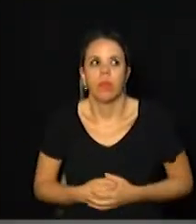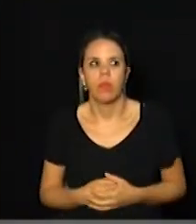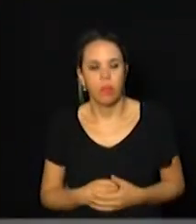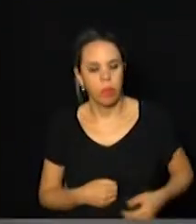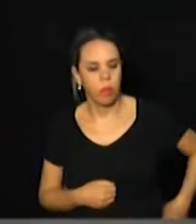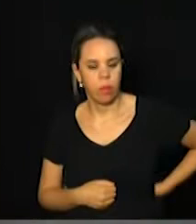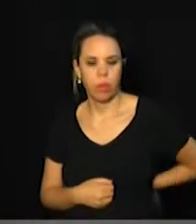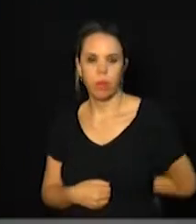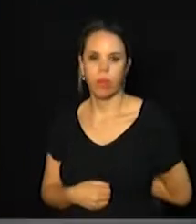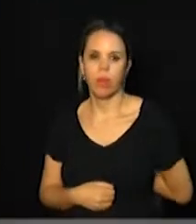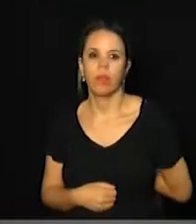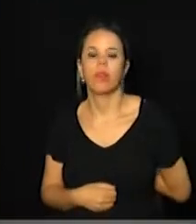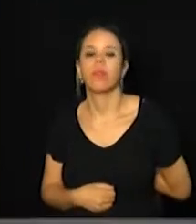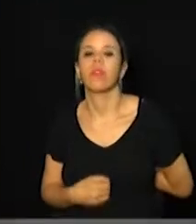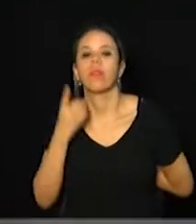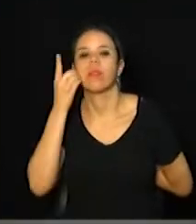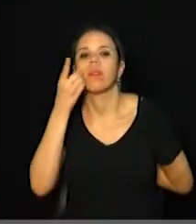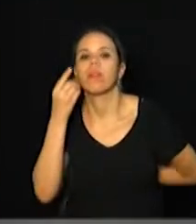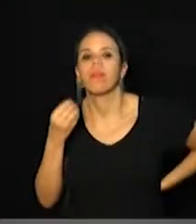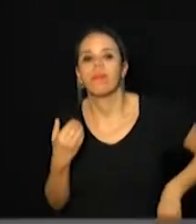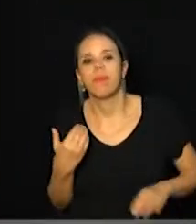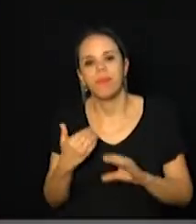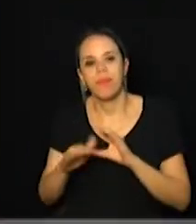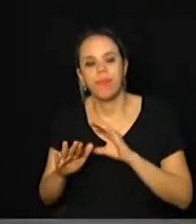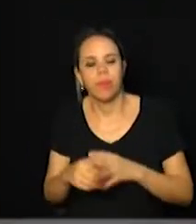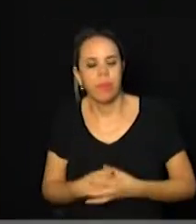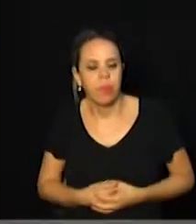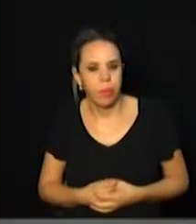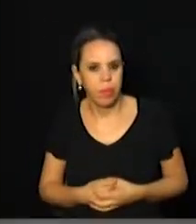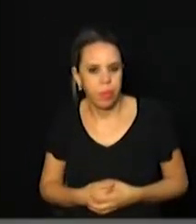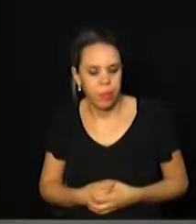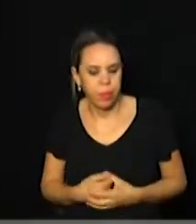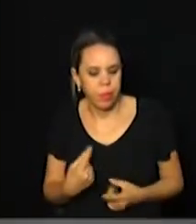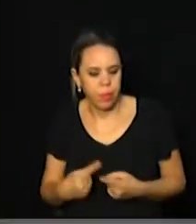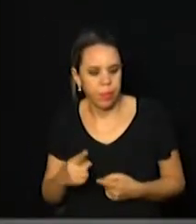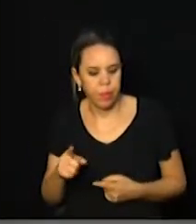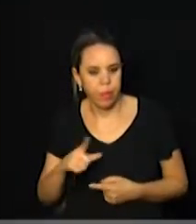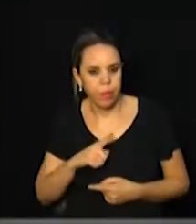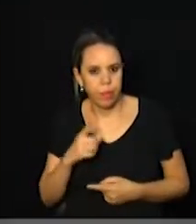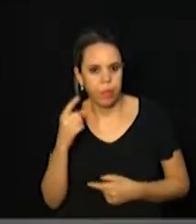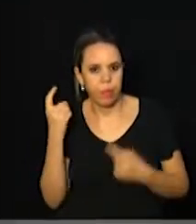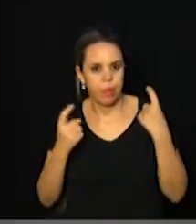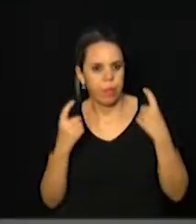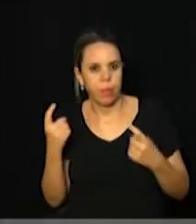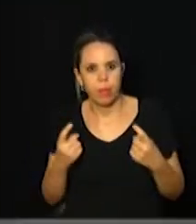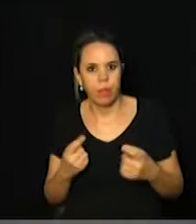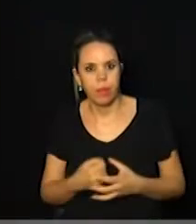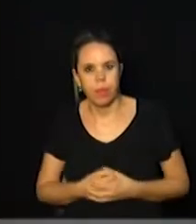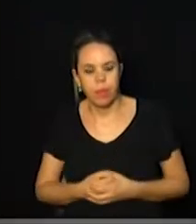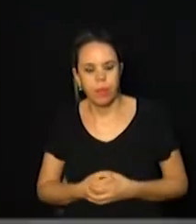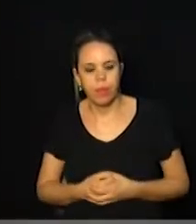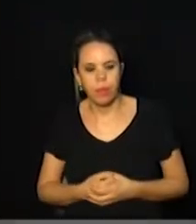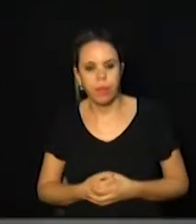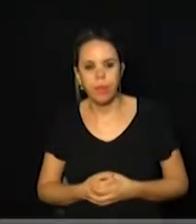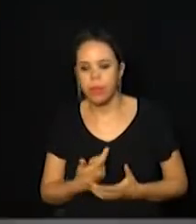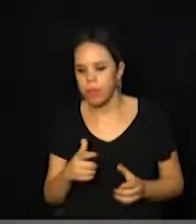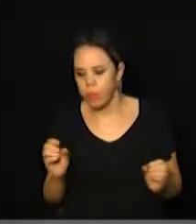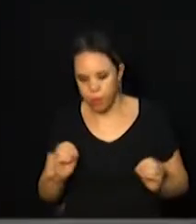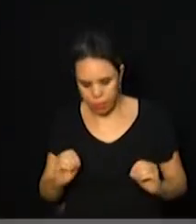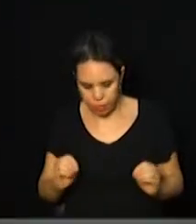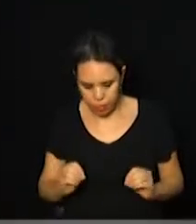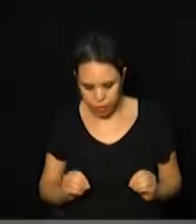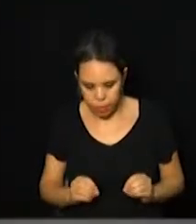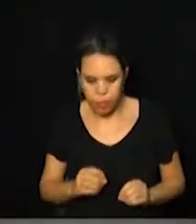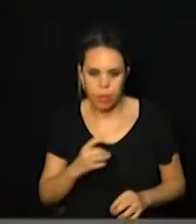que caminho para Esses deputados porque eles tremem a língua existe nada mais que ele